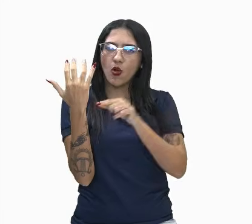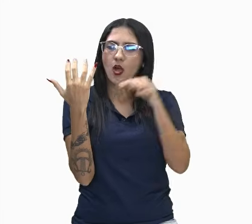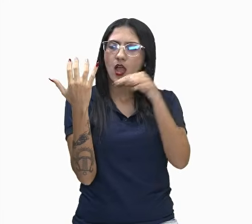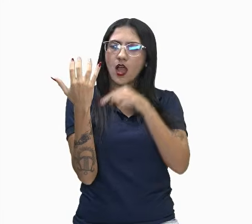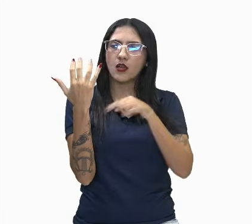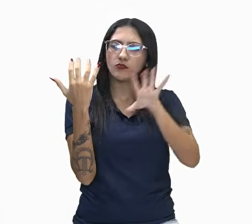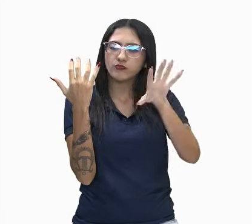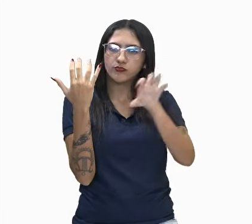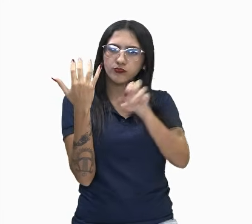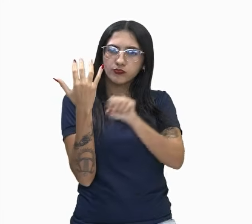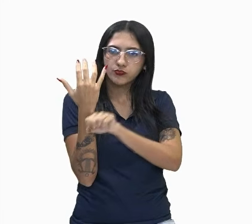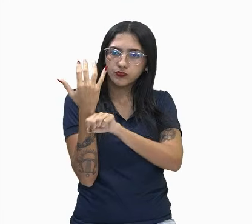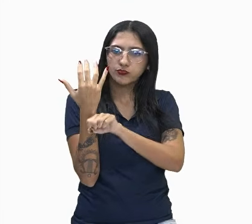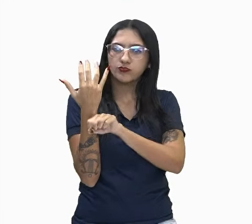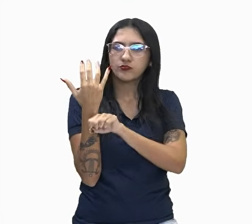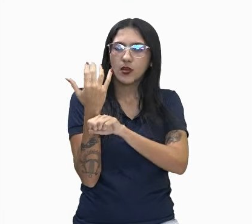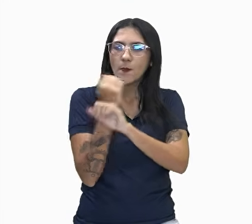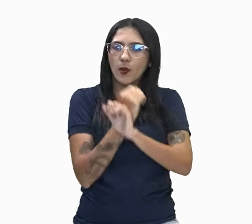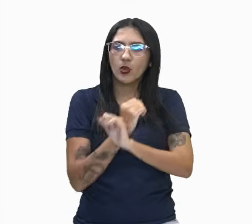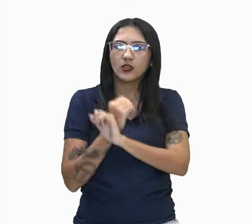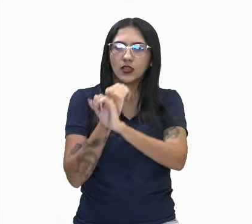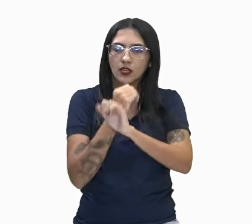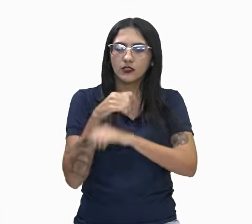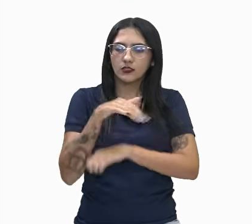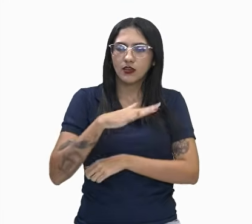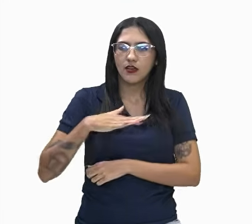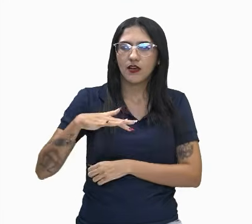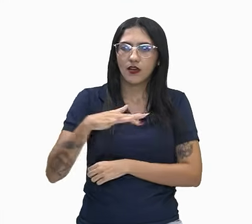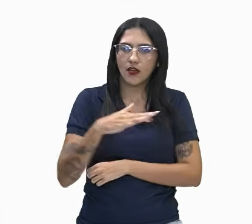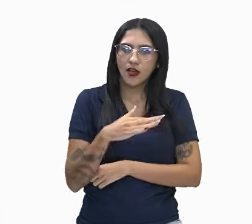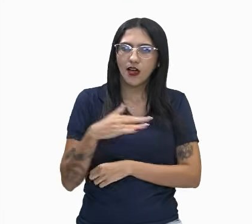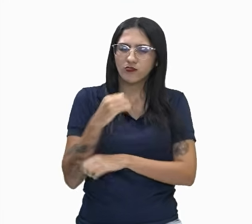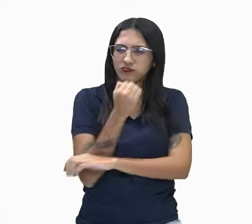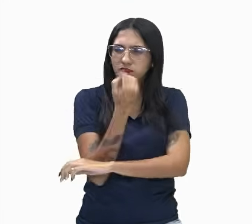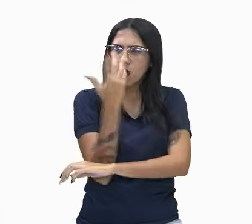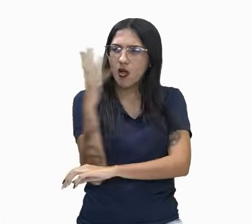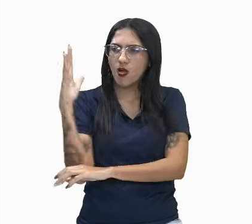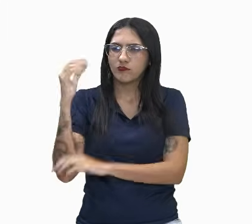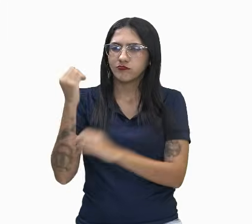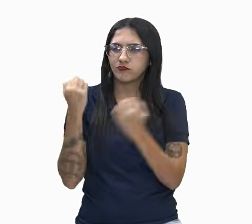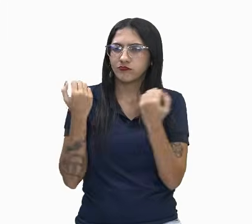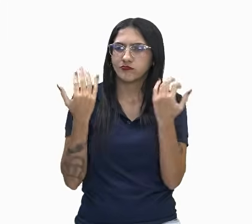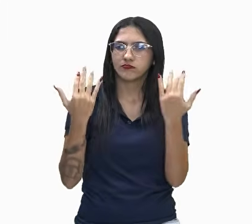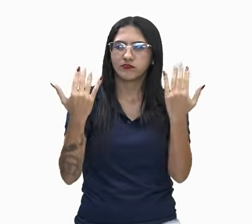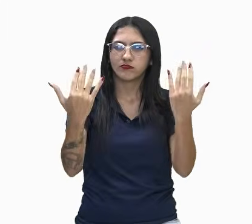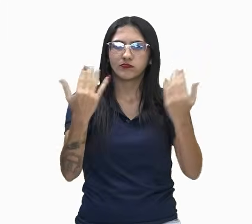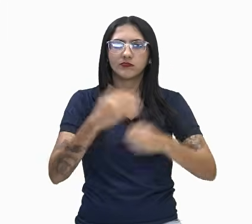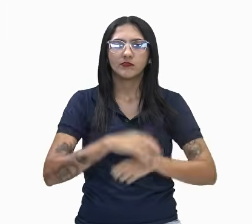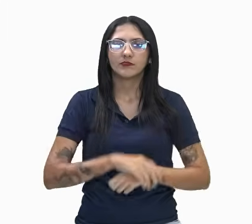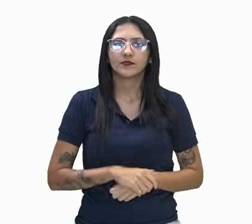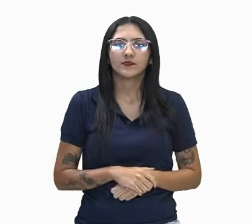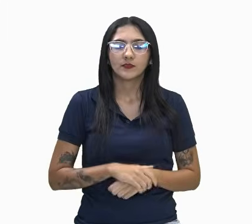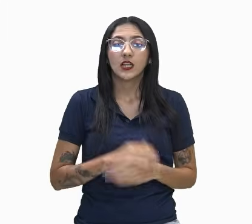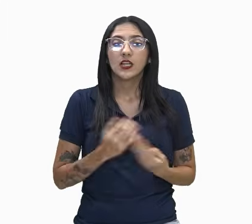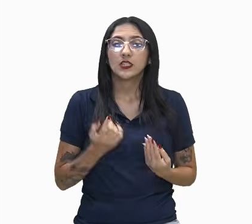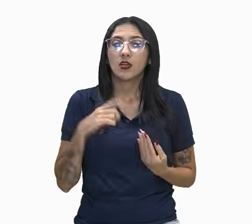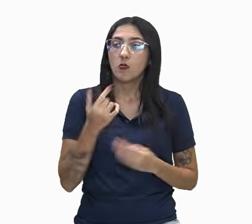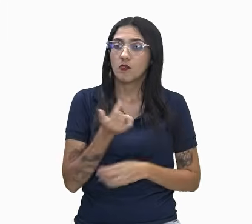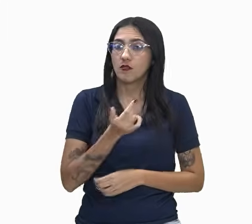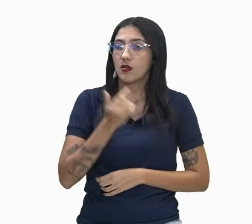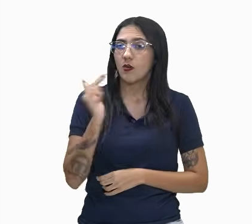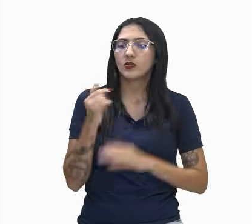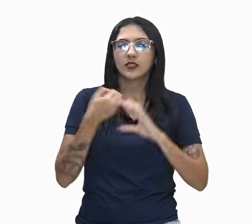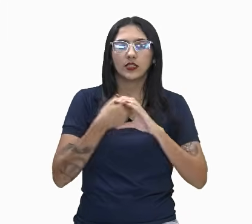que estará sendo coberta por aquela vegetação, né, gente? Então, é um outro fator climático que